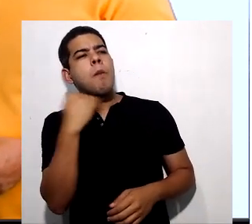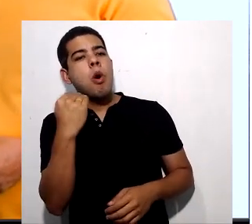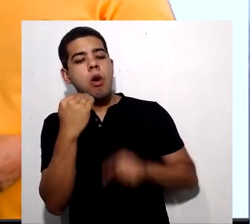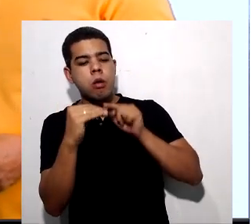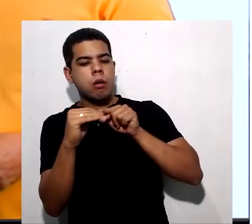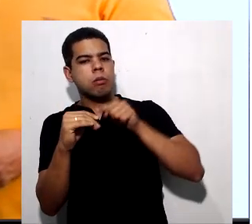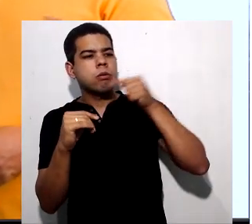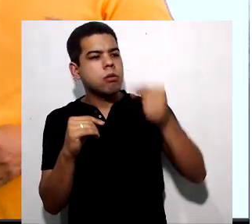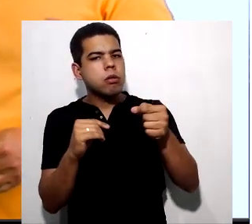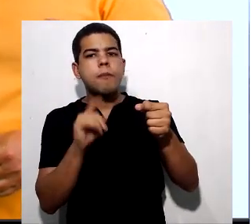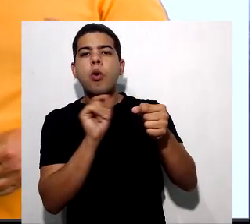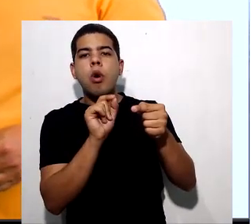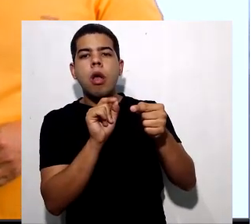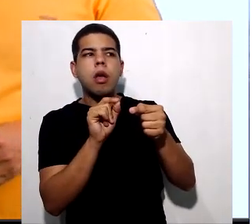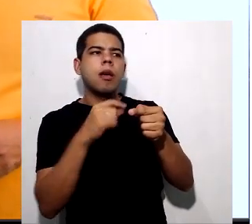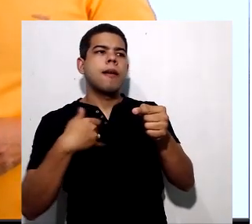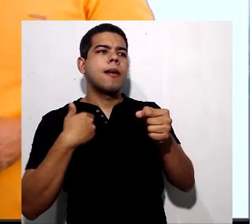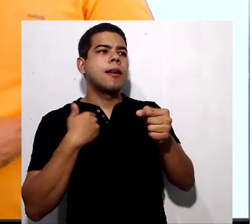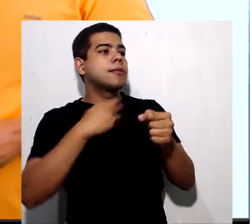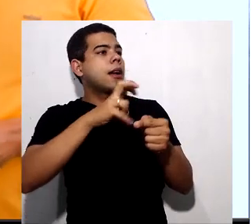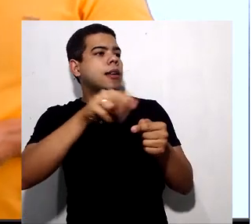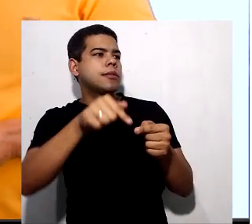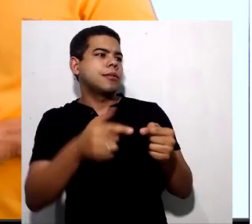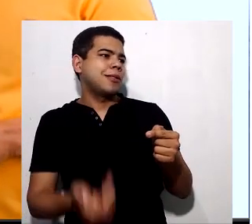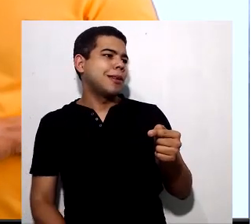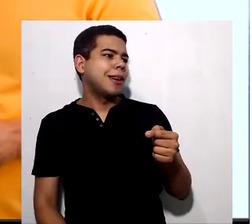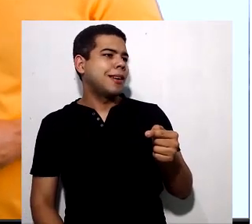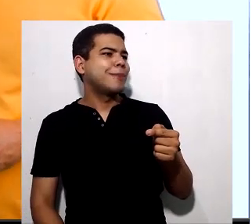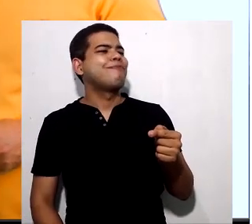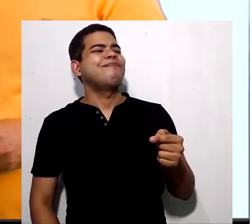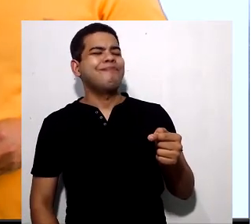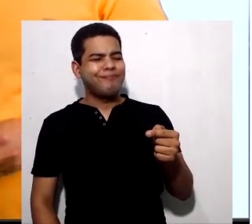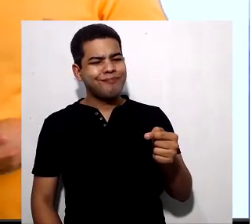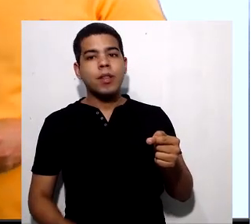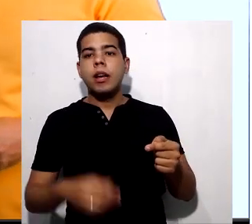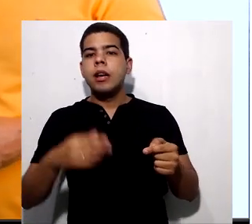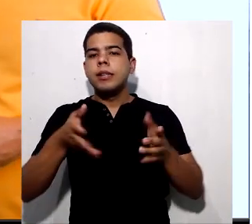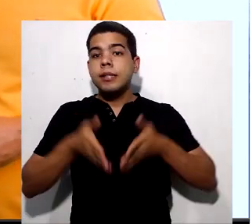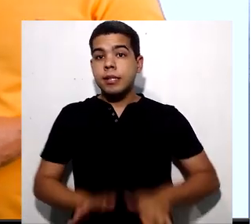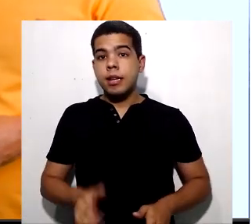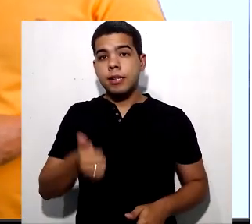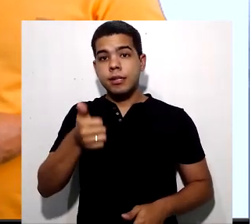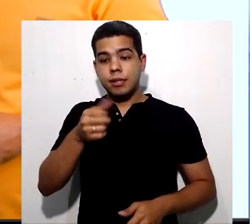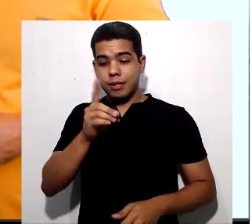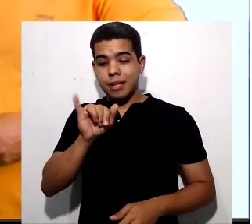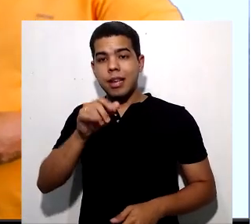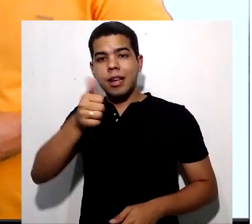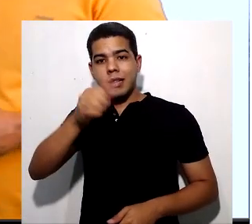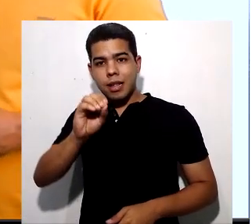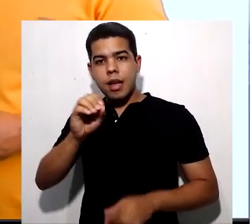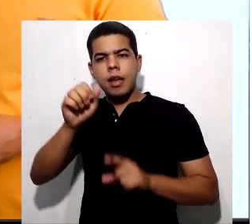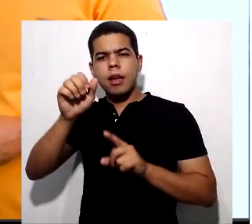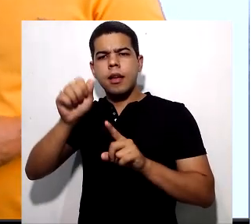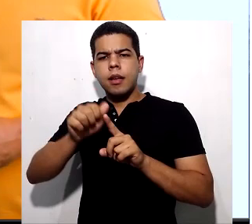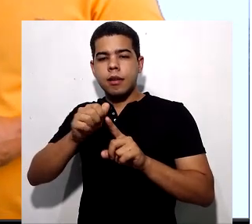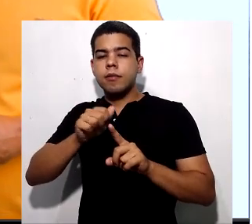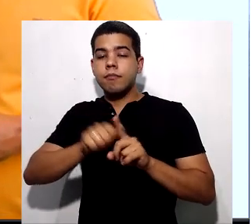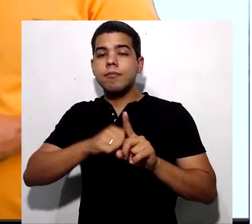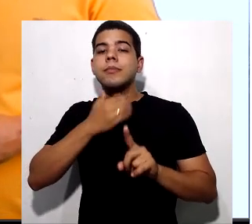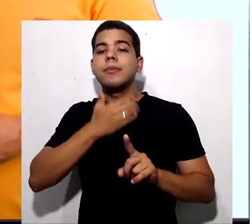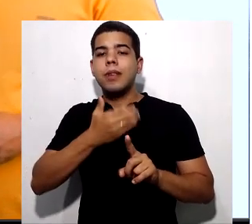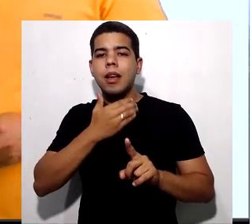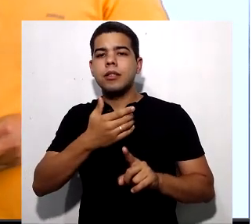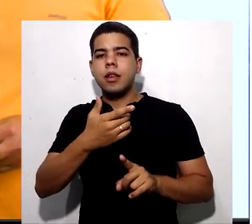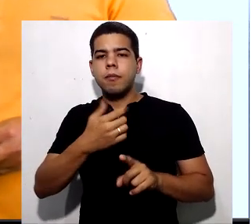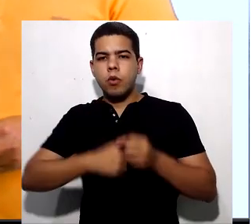antes de completar 57 anos. Ela nasceu no dia 10 de dezembro de 1920 e